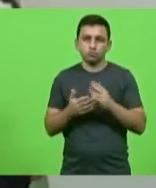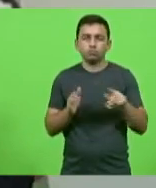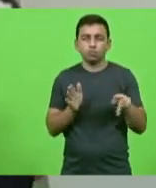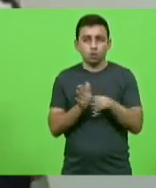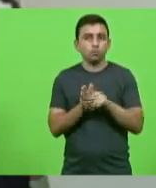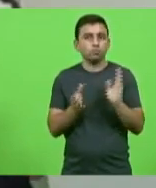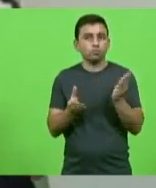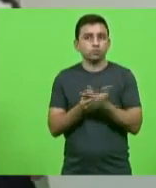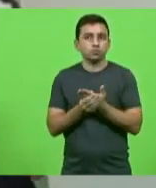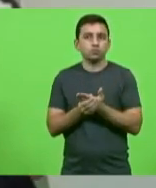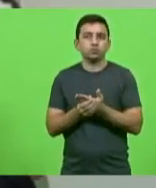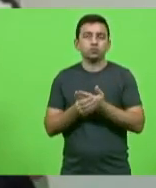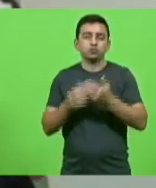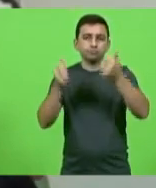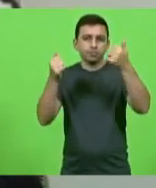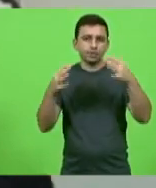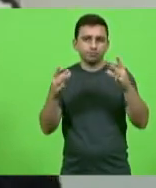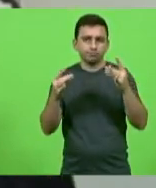processuais